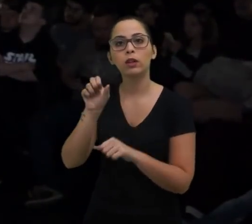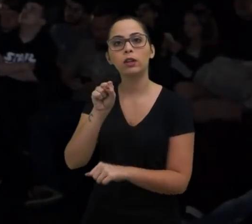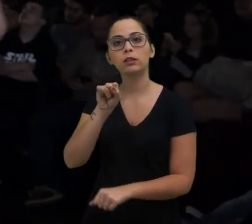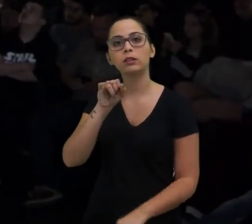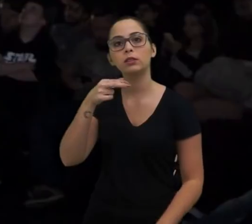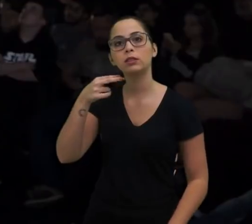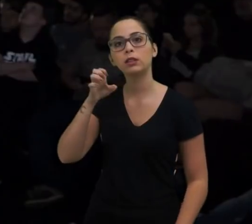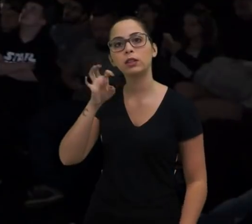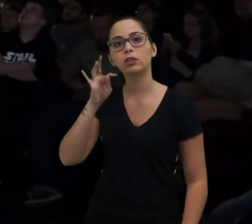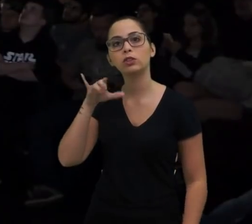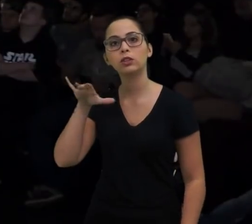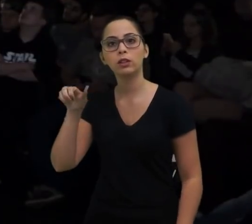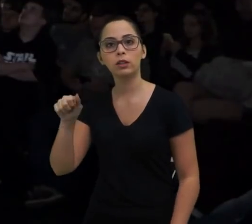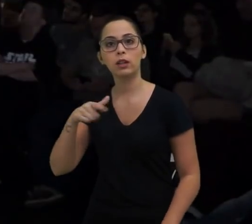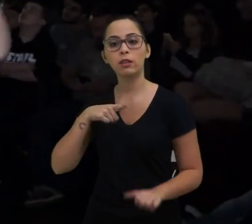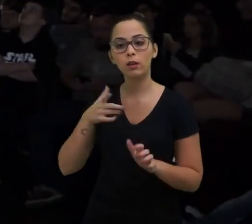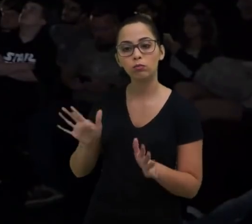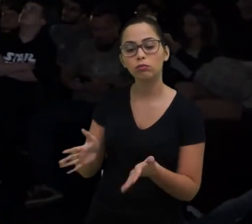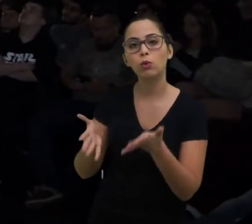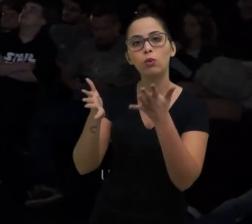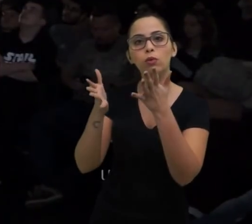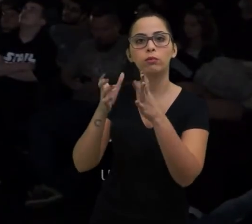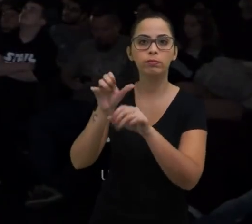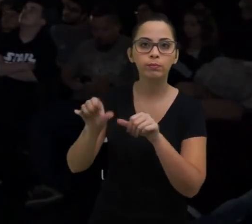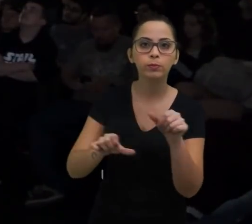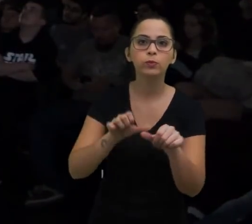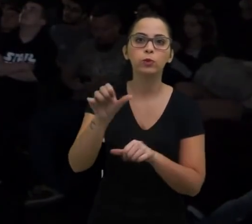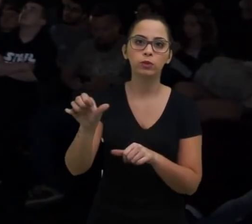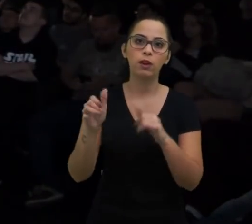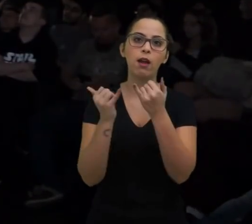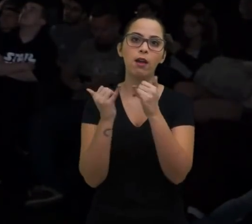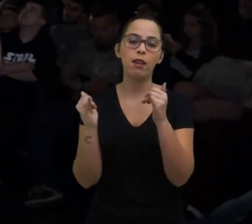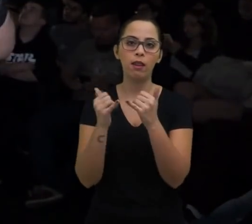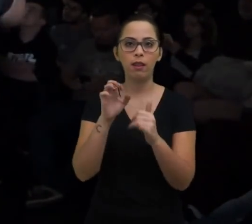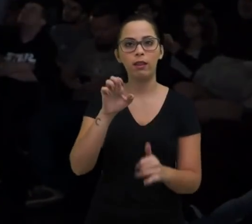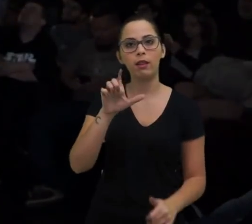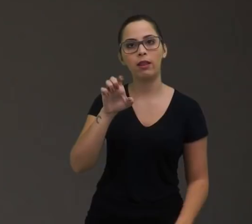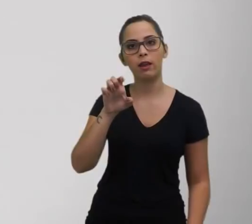energia luminosa e também a energia cinética das partículas que vão escapar. Tá?